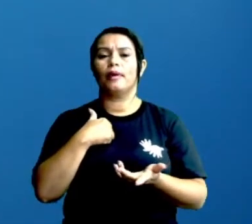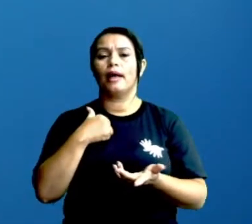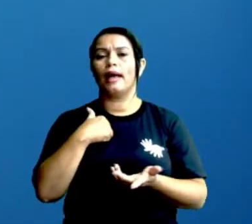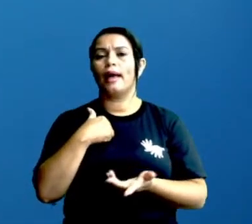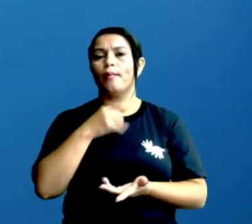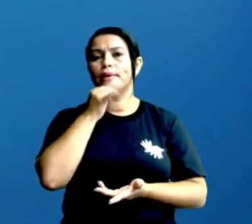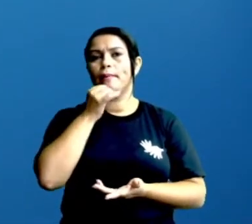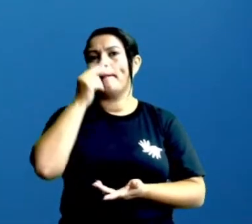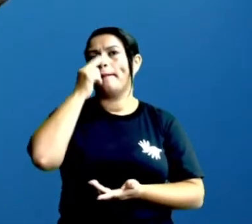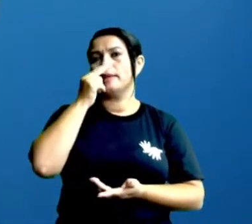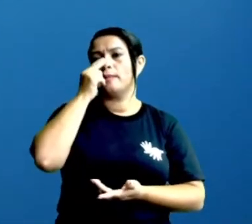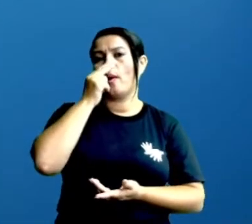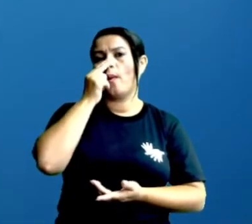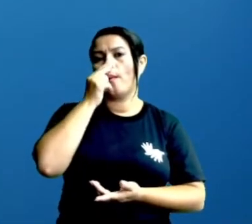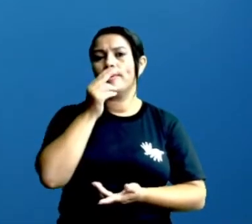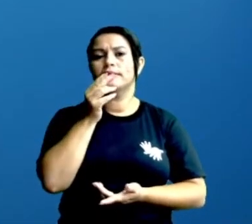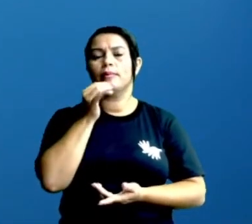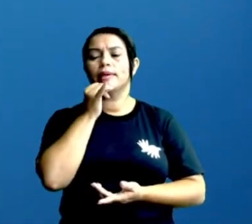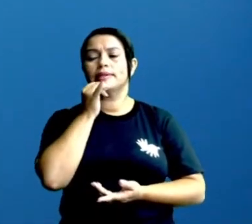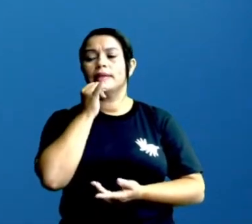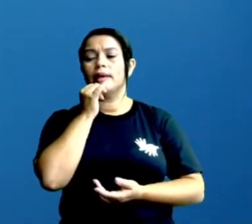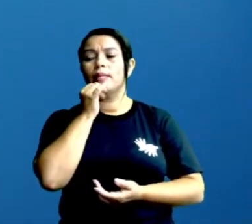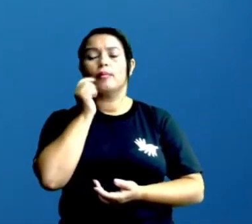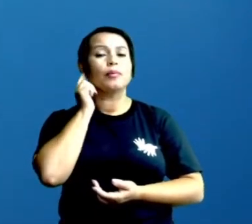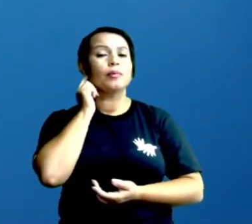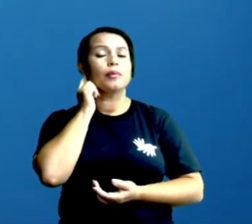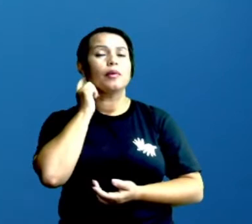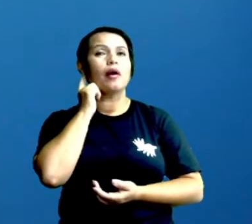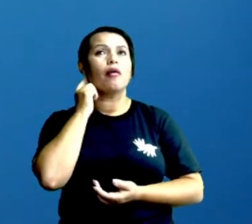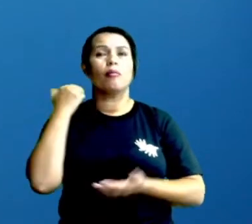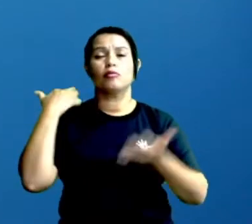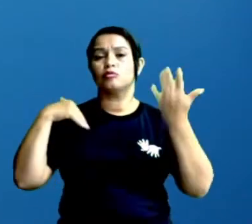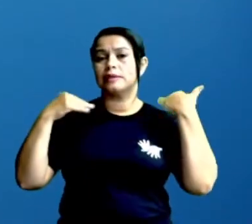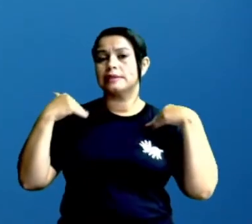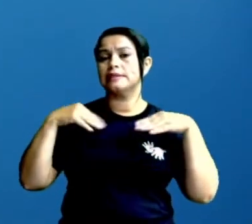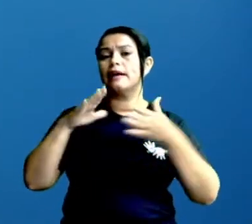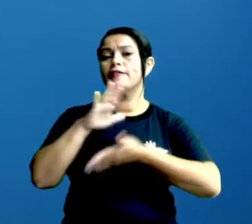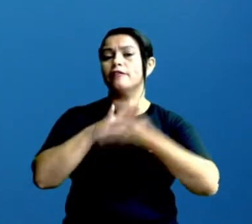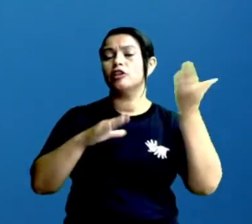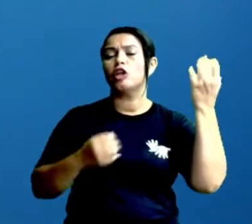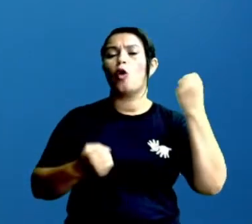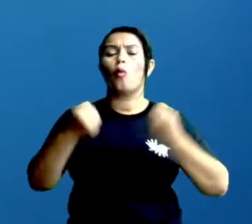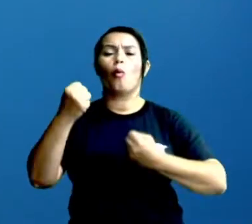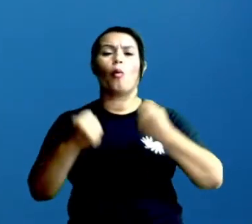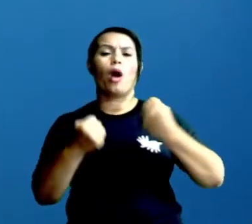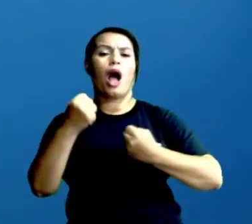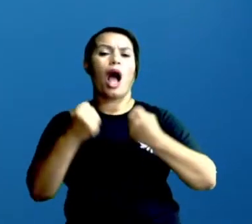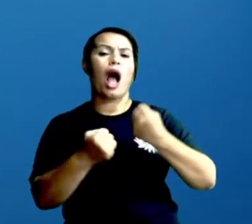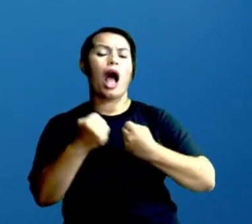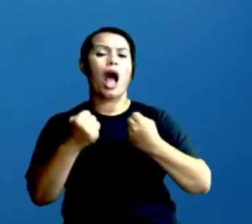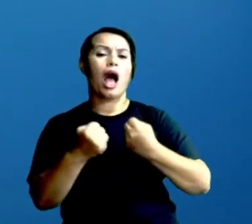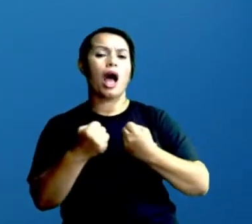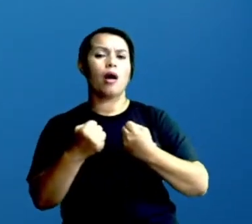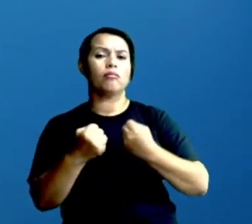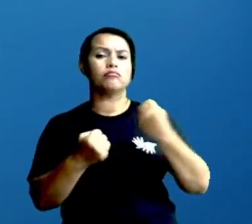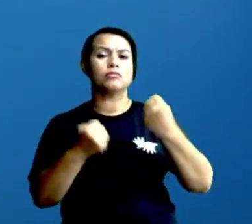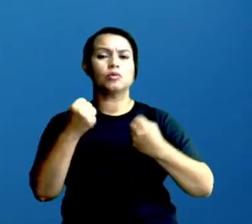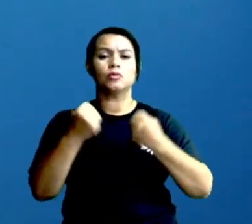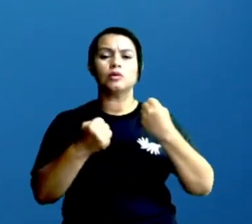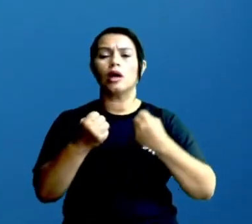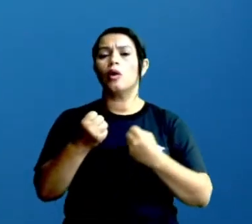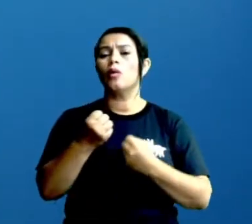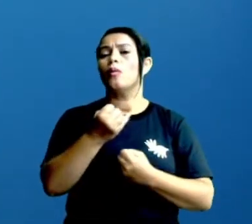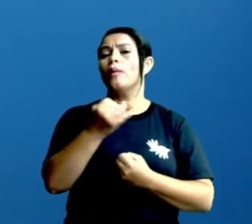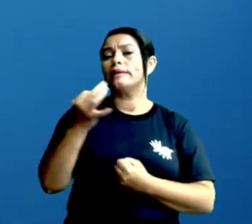a mesma coisa de um carro, né? Nós vamos fazer uma viagem e um carro popular, ele tem capacidade